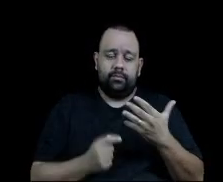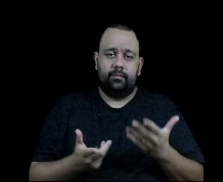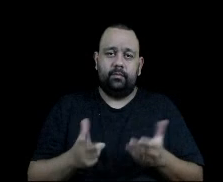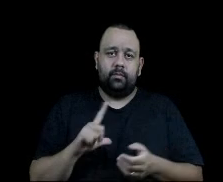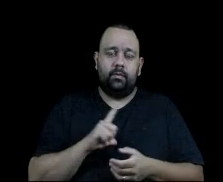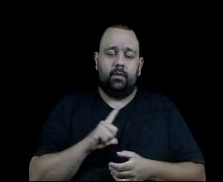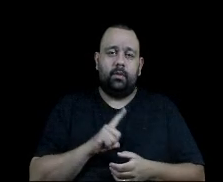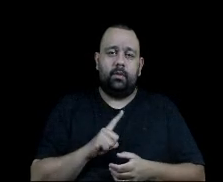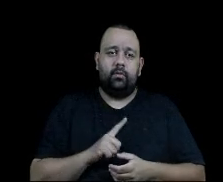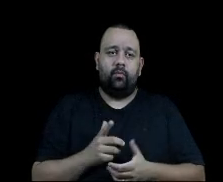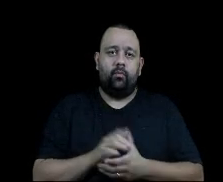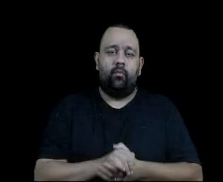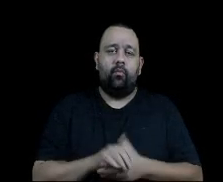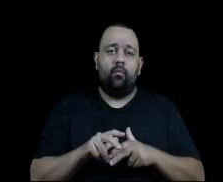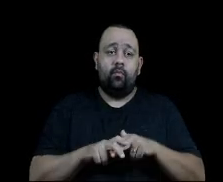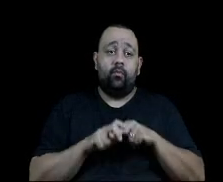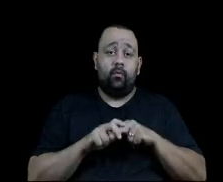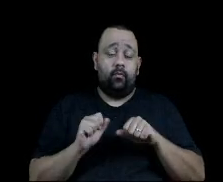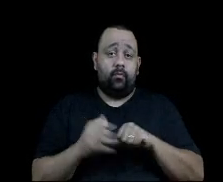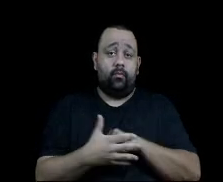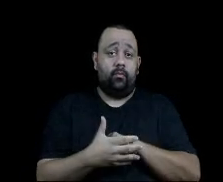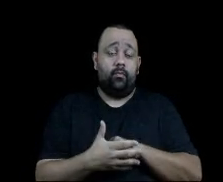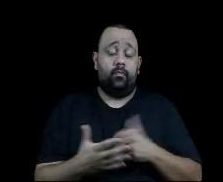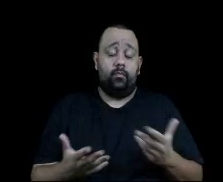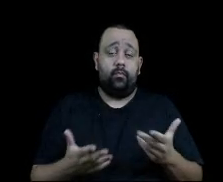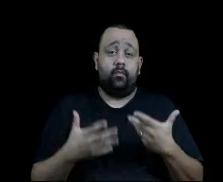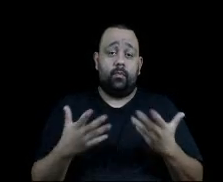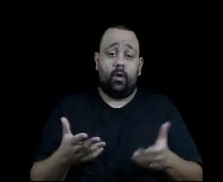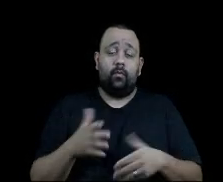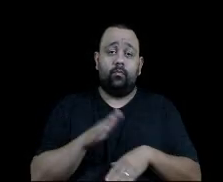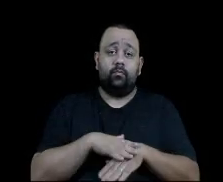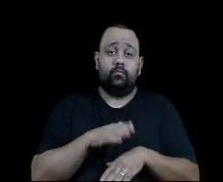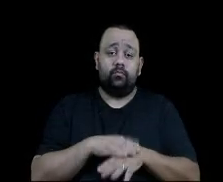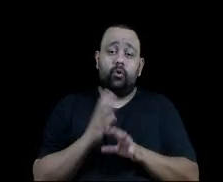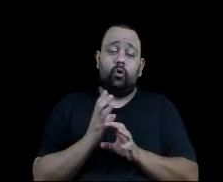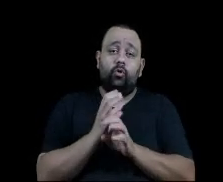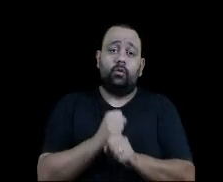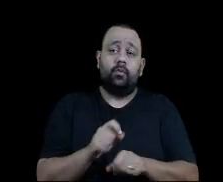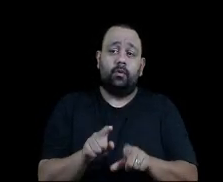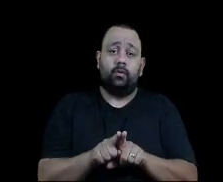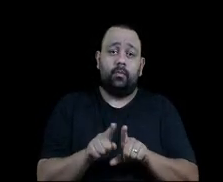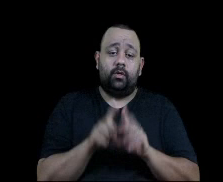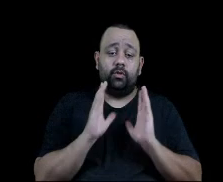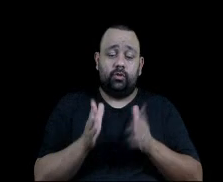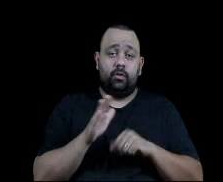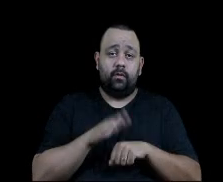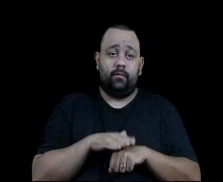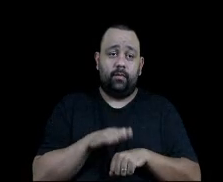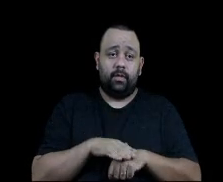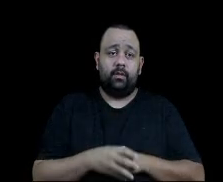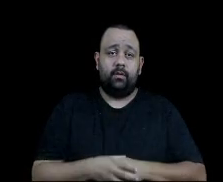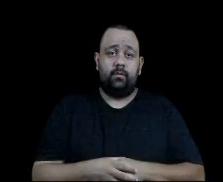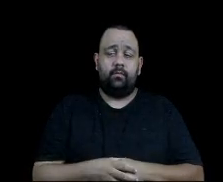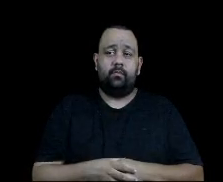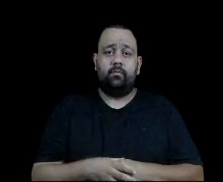economia que veio dessa pandemia. Então foi feito um